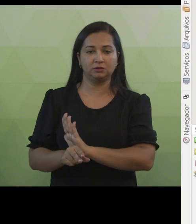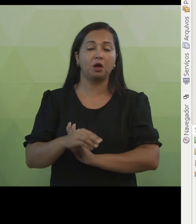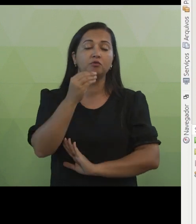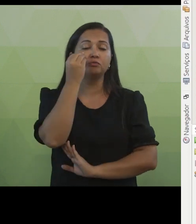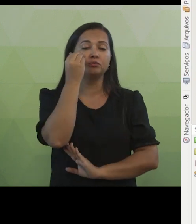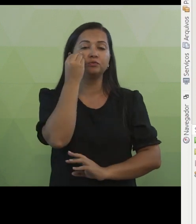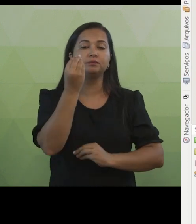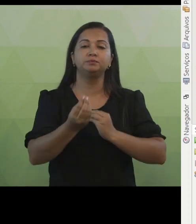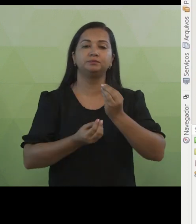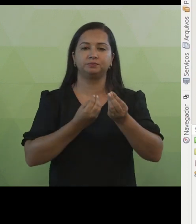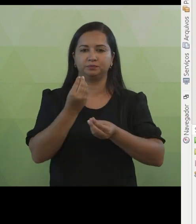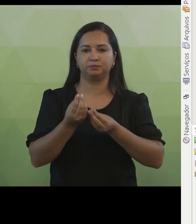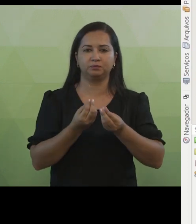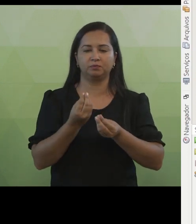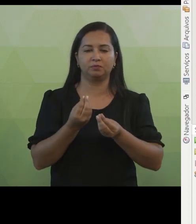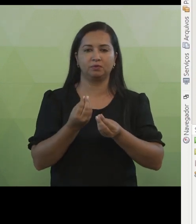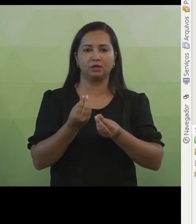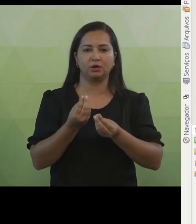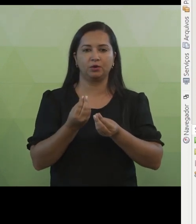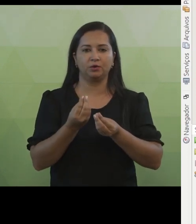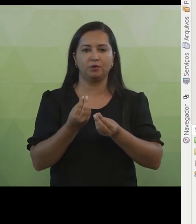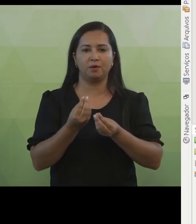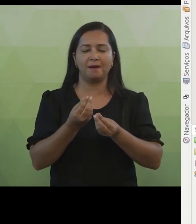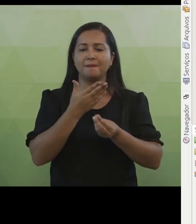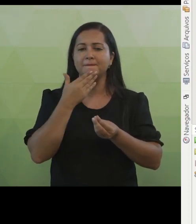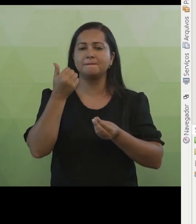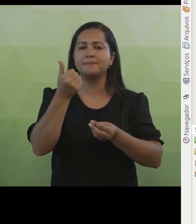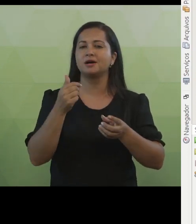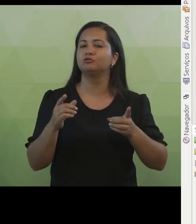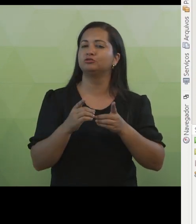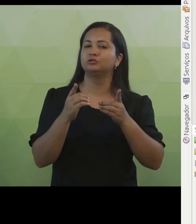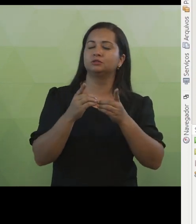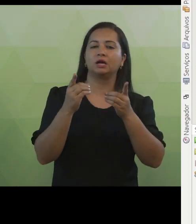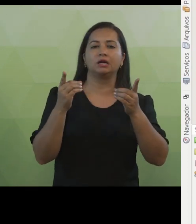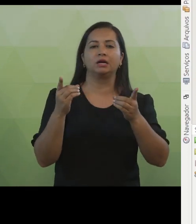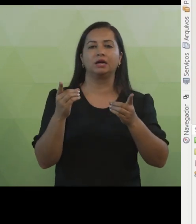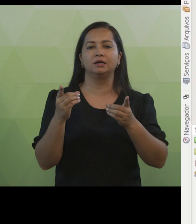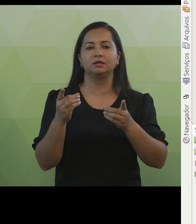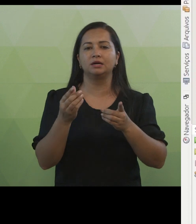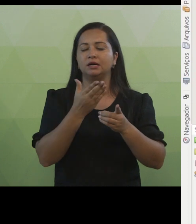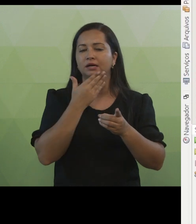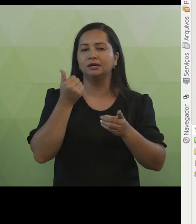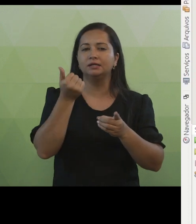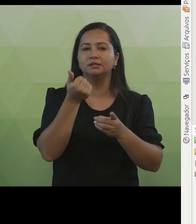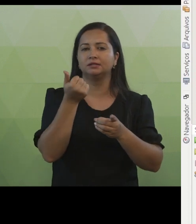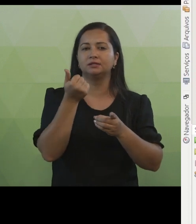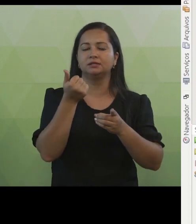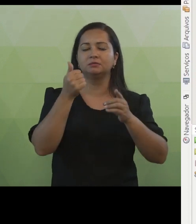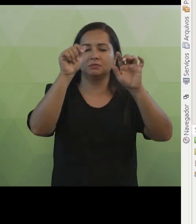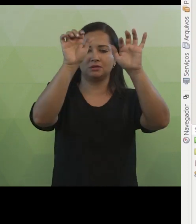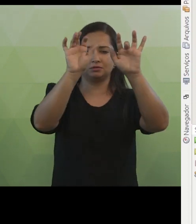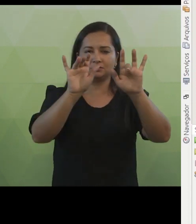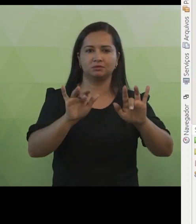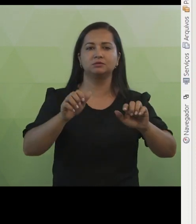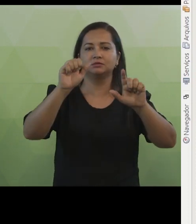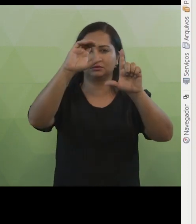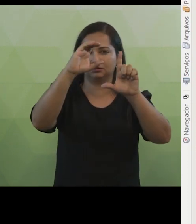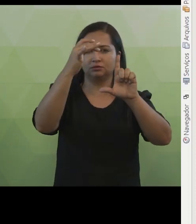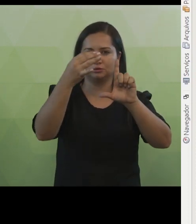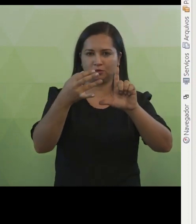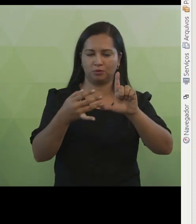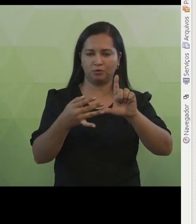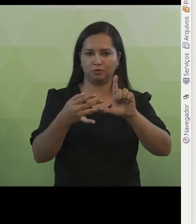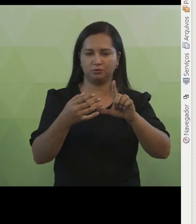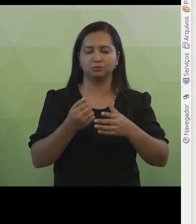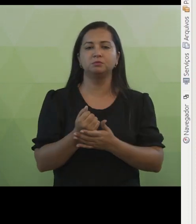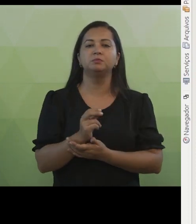isso permite um maior dinamismo e uma melhor escrita da nossa aplicação. Vamos considerar